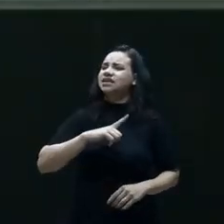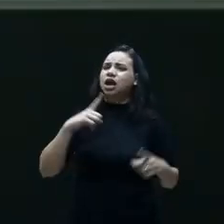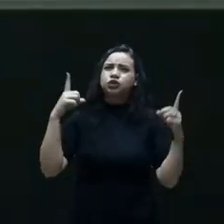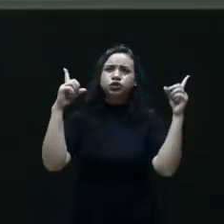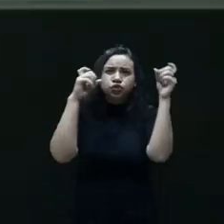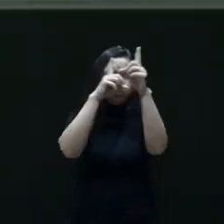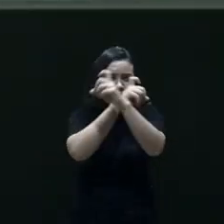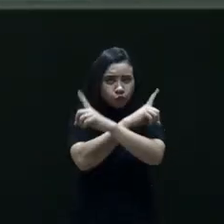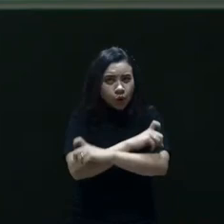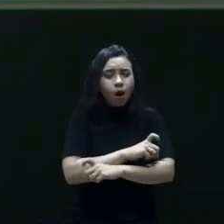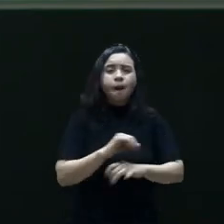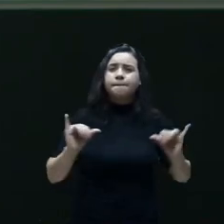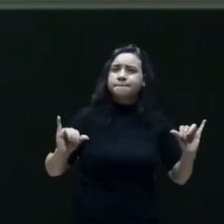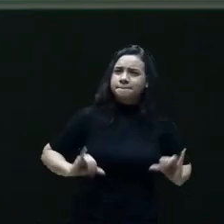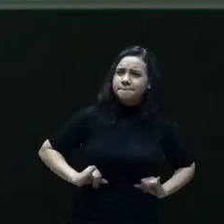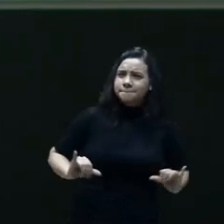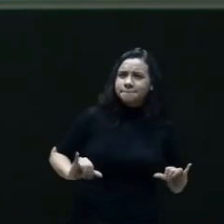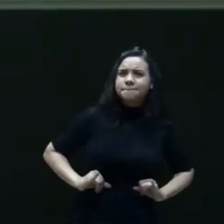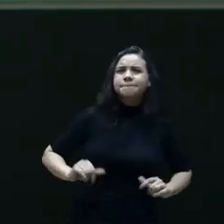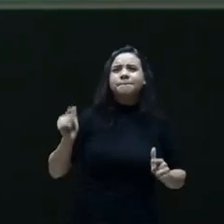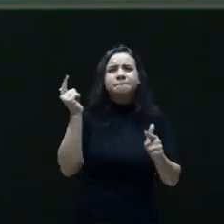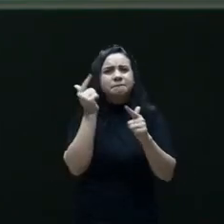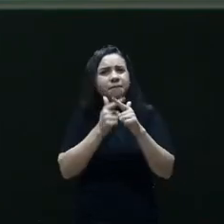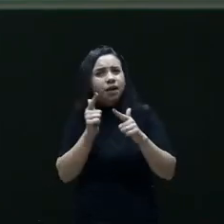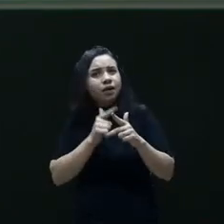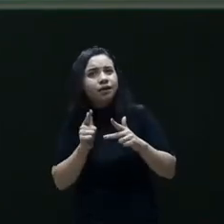que vinham as dificuldades,